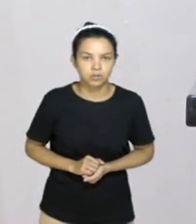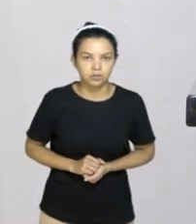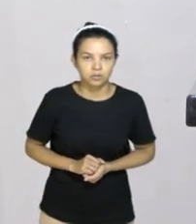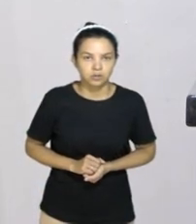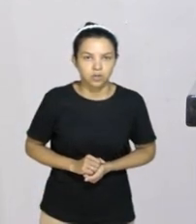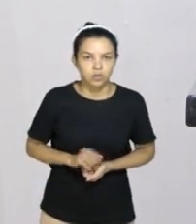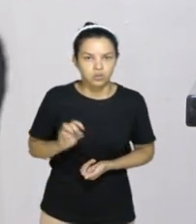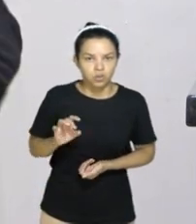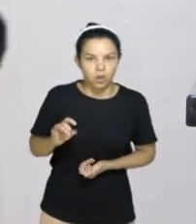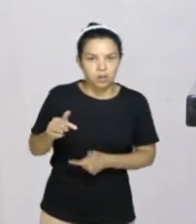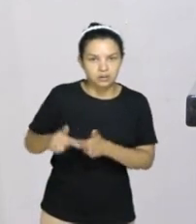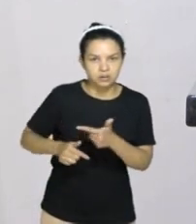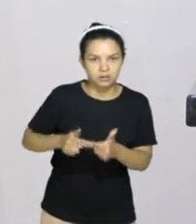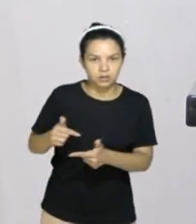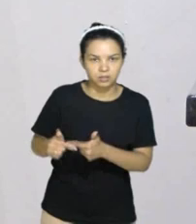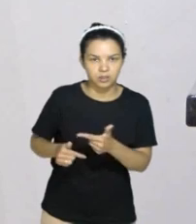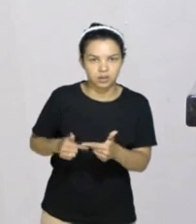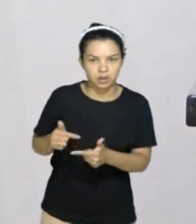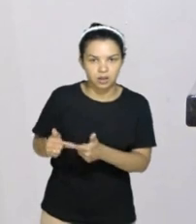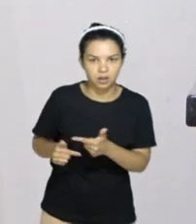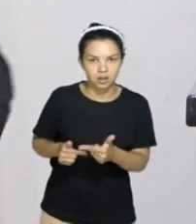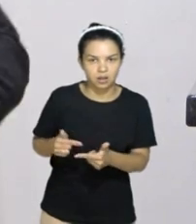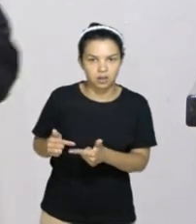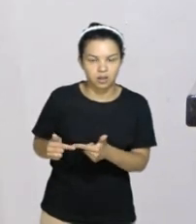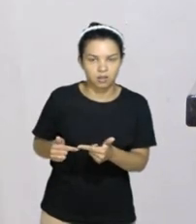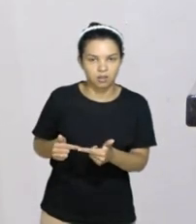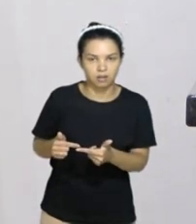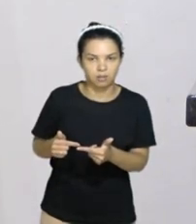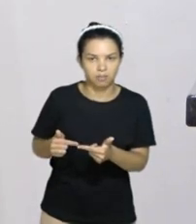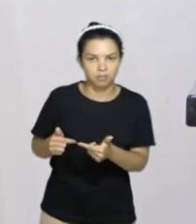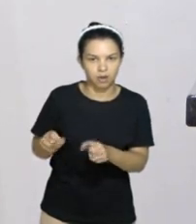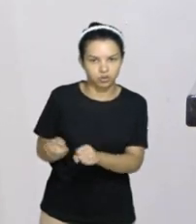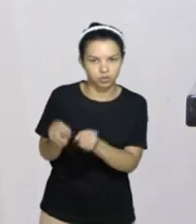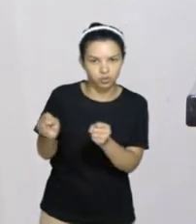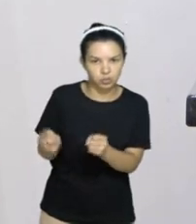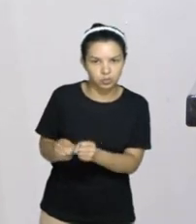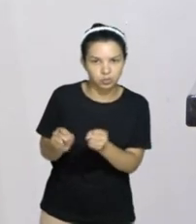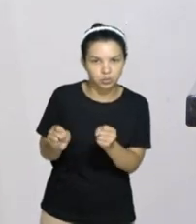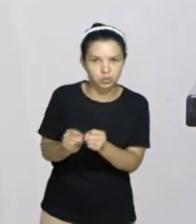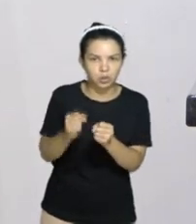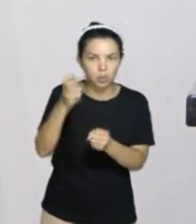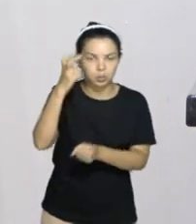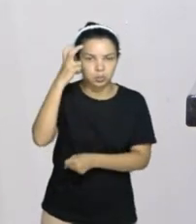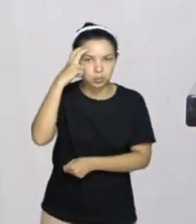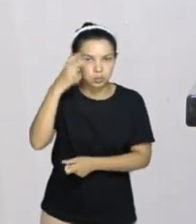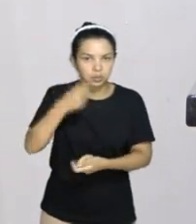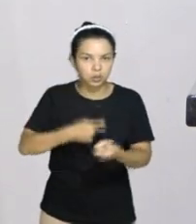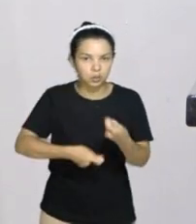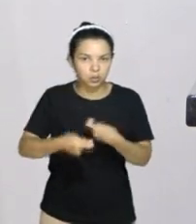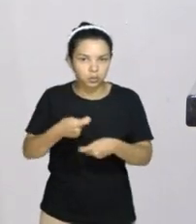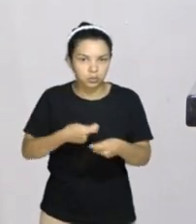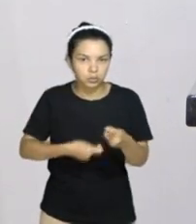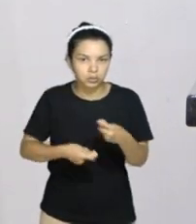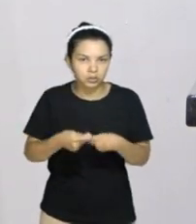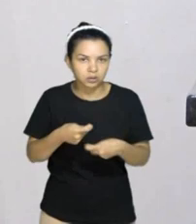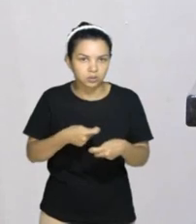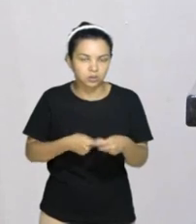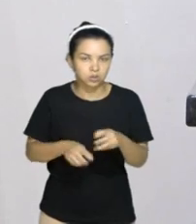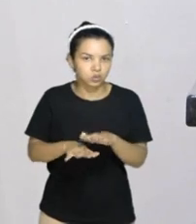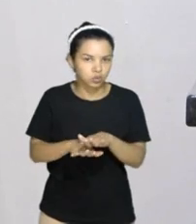trabalhar para destruir a cultura a economia não é não é só isso não lhe